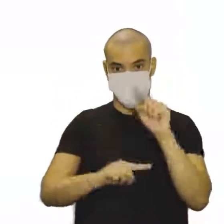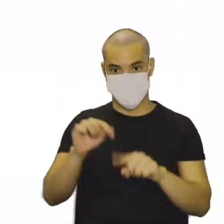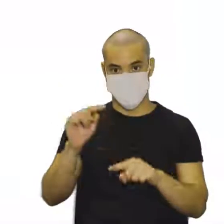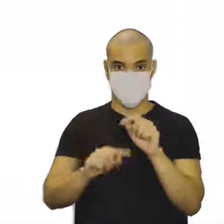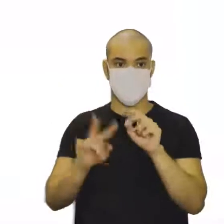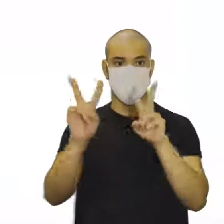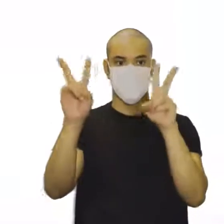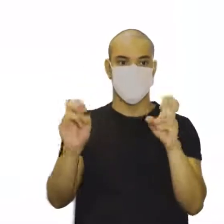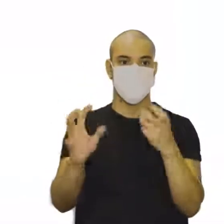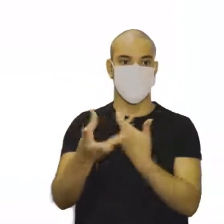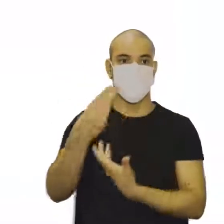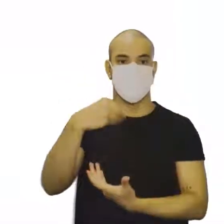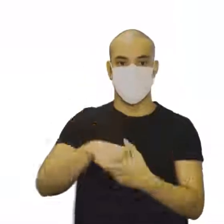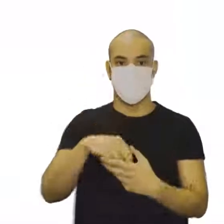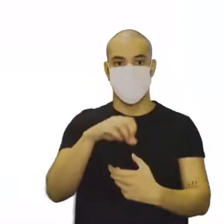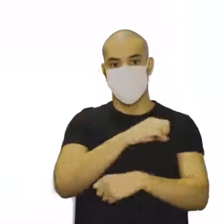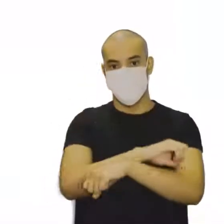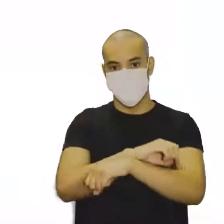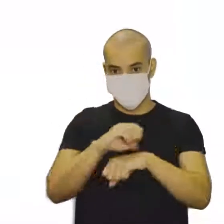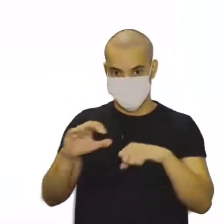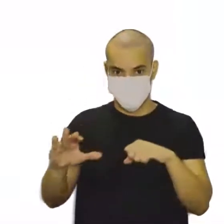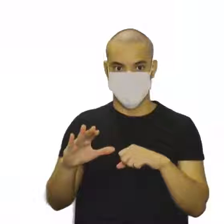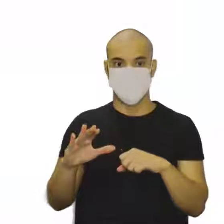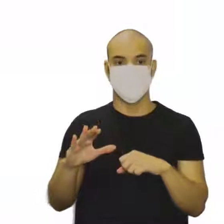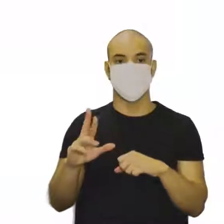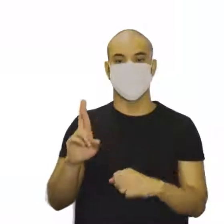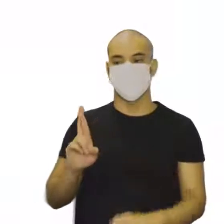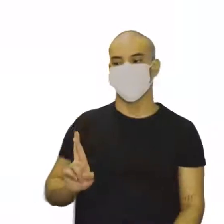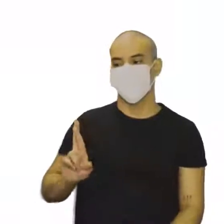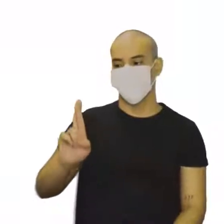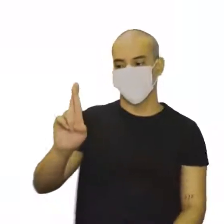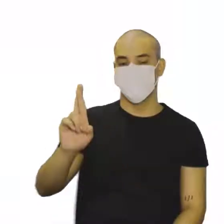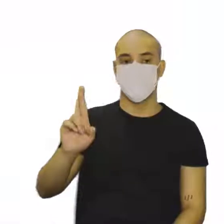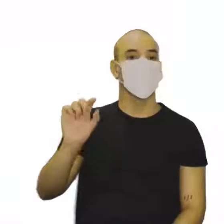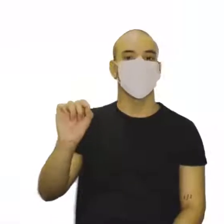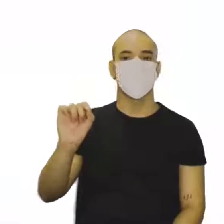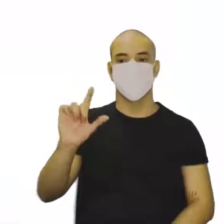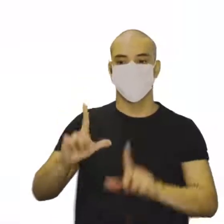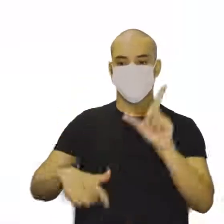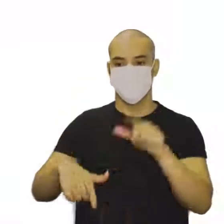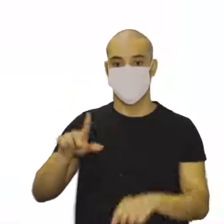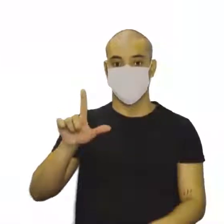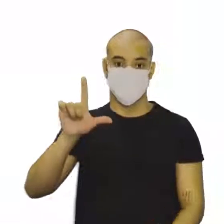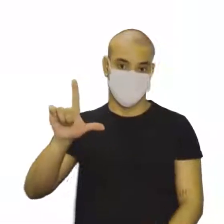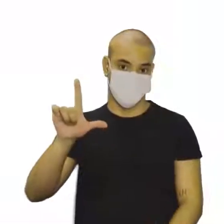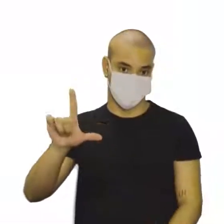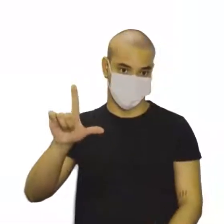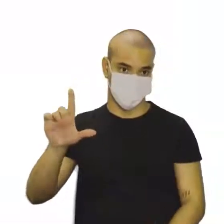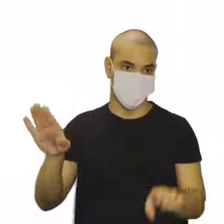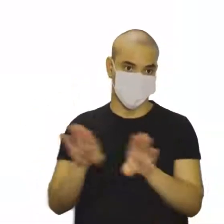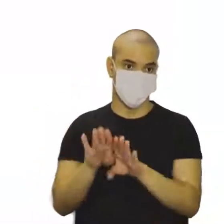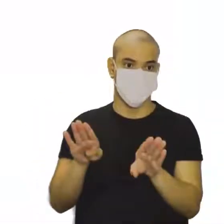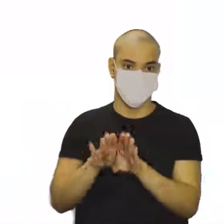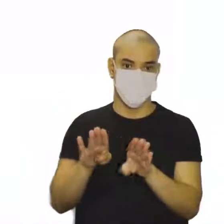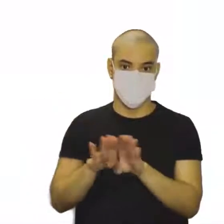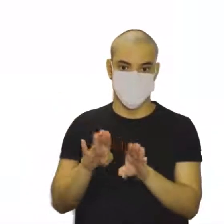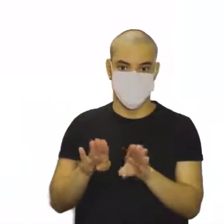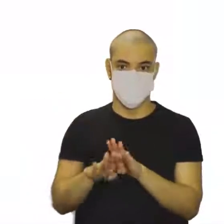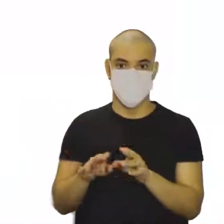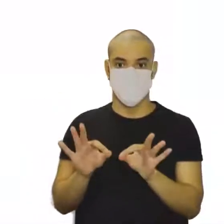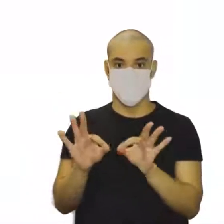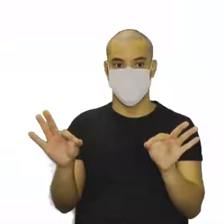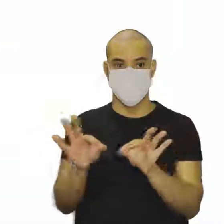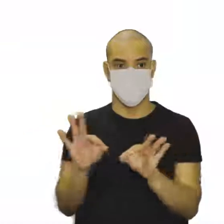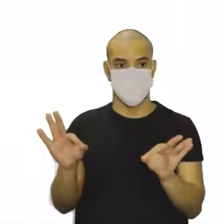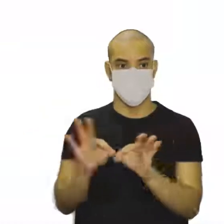aos indutores. E aqui a gente vai representar pela letra L e a medida em Henry, tá,